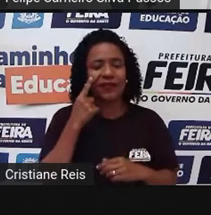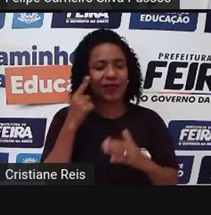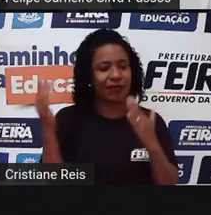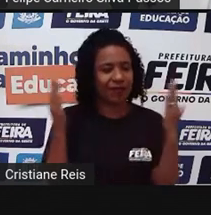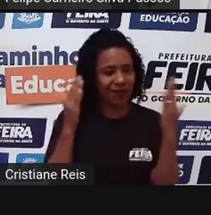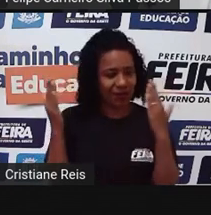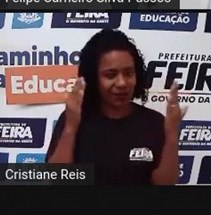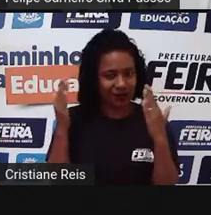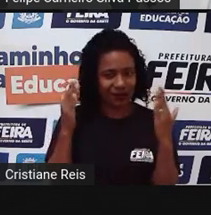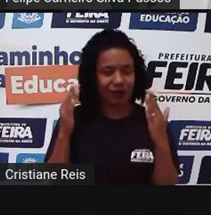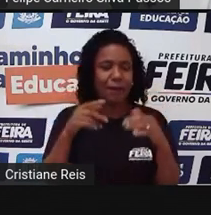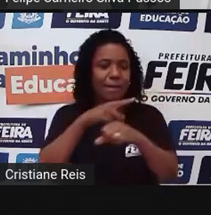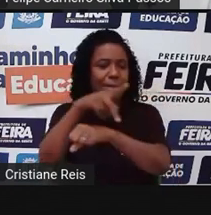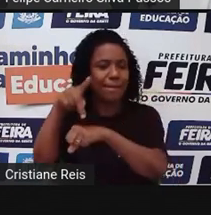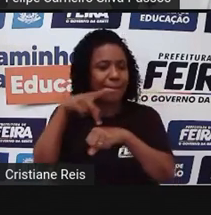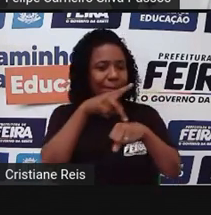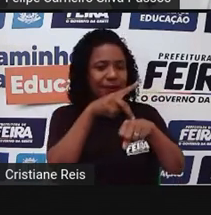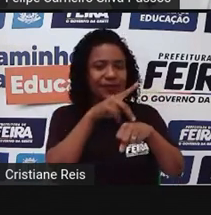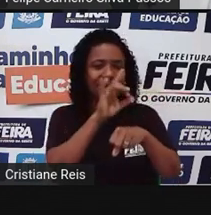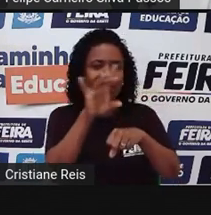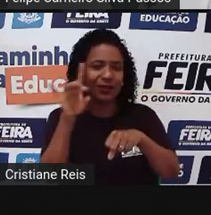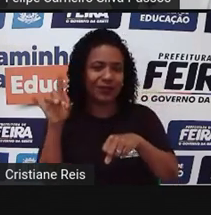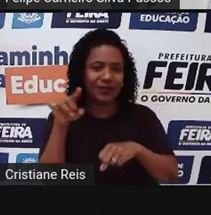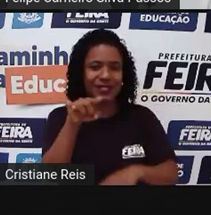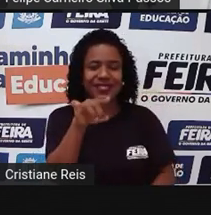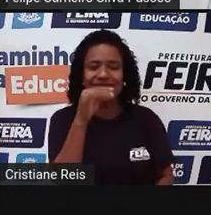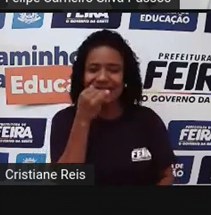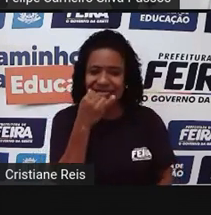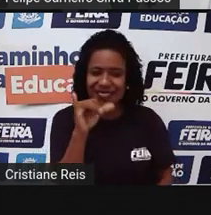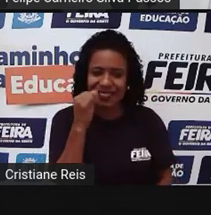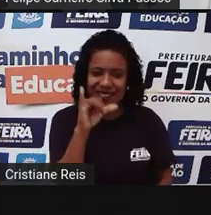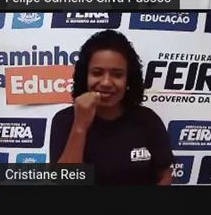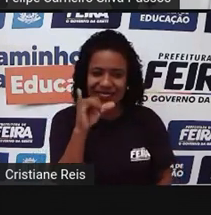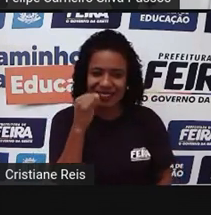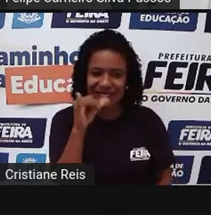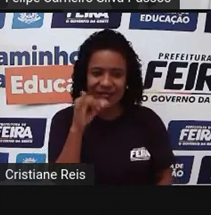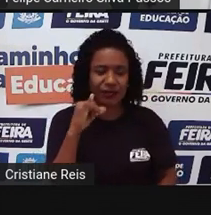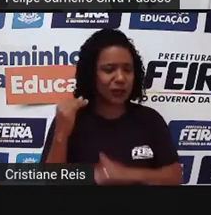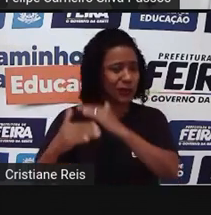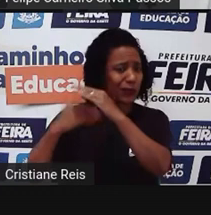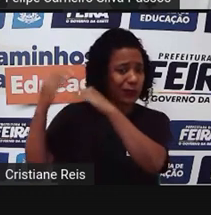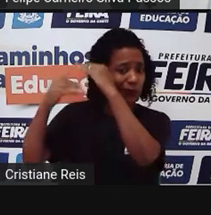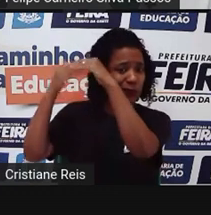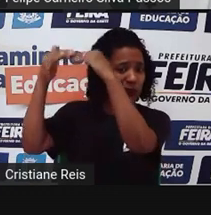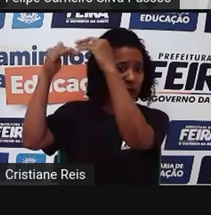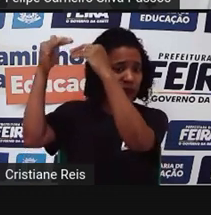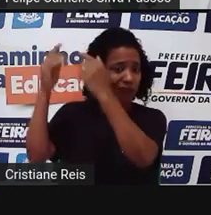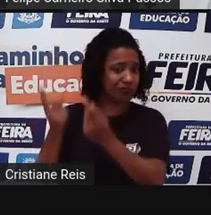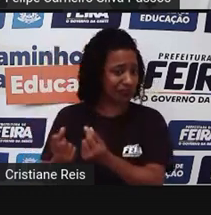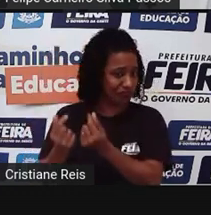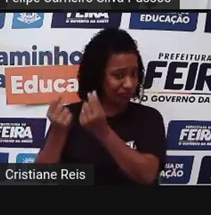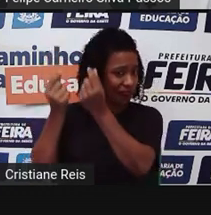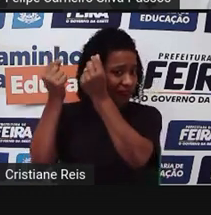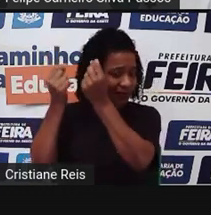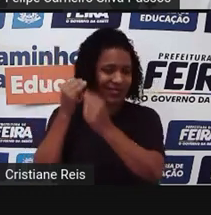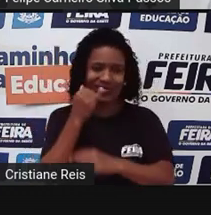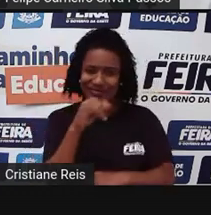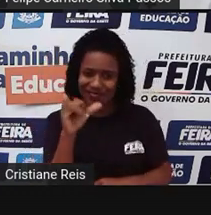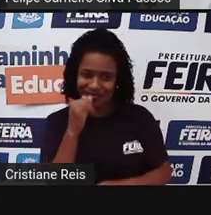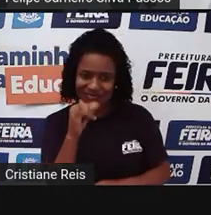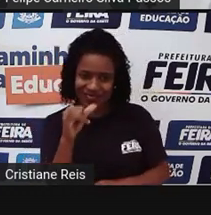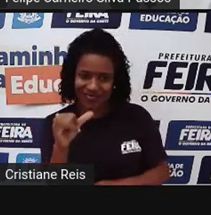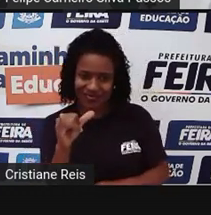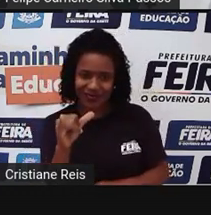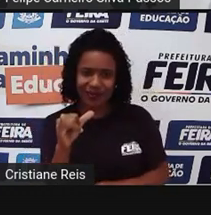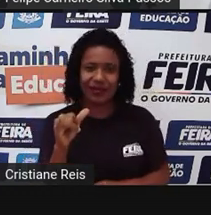compara o tamanho real dos países. Então, olha a Itália. A Itália é um país super rico, super desenvolvido, mas ela é um